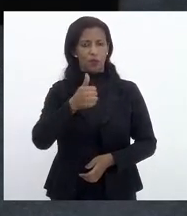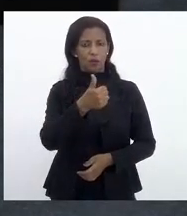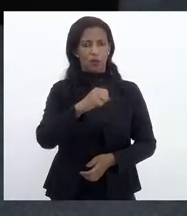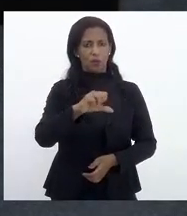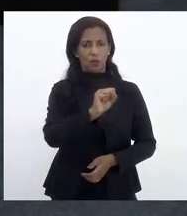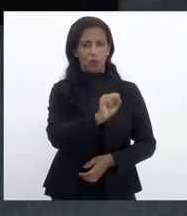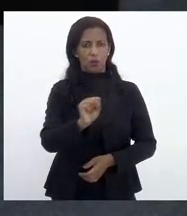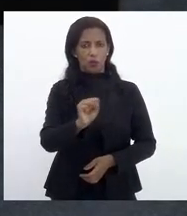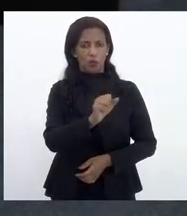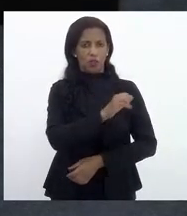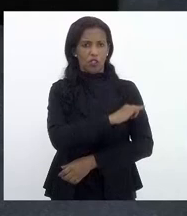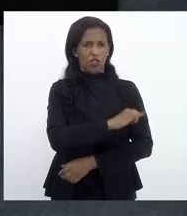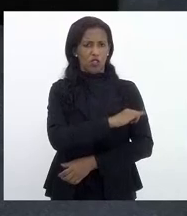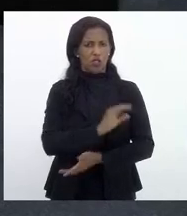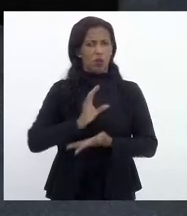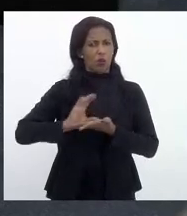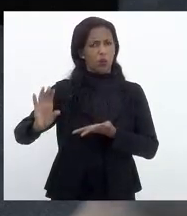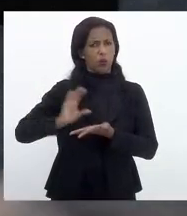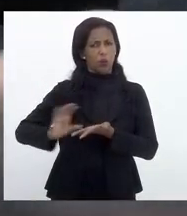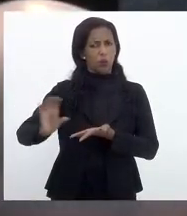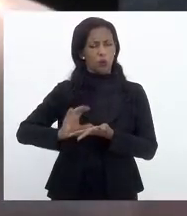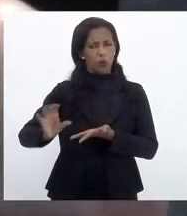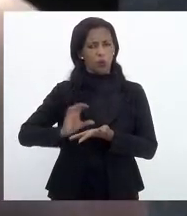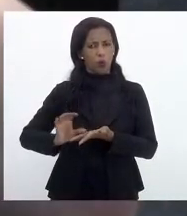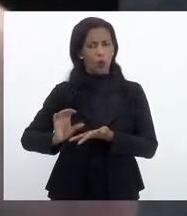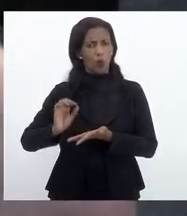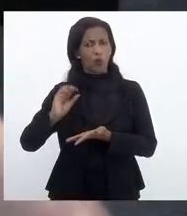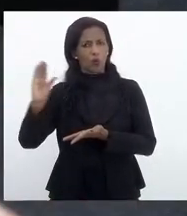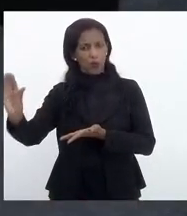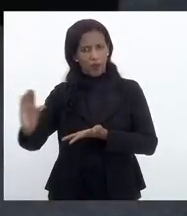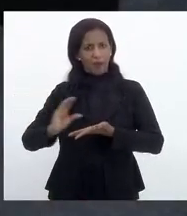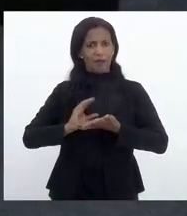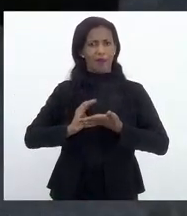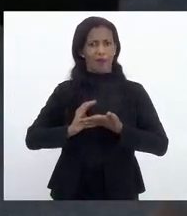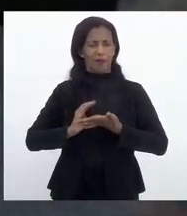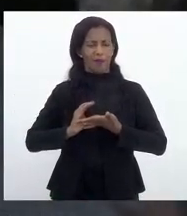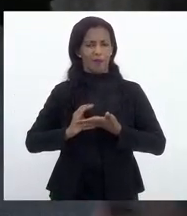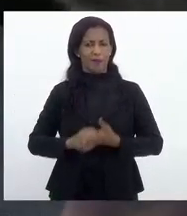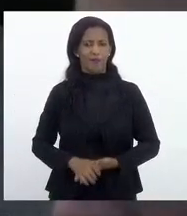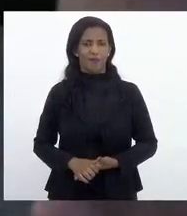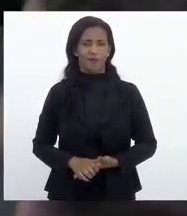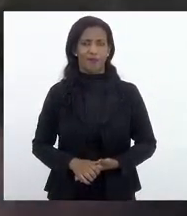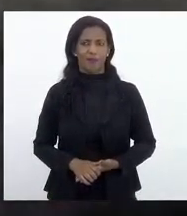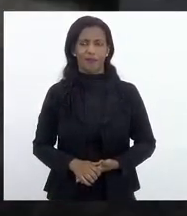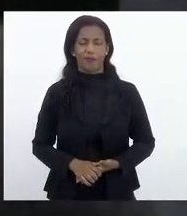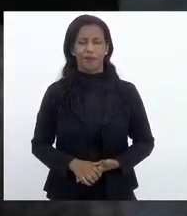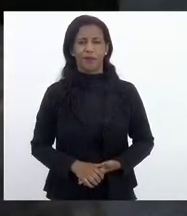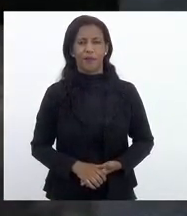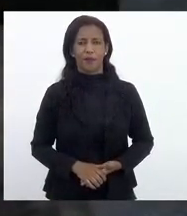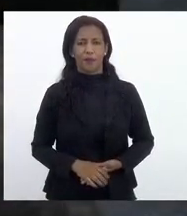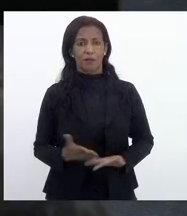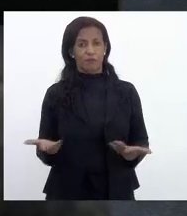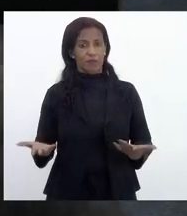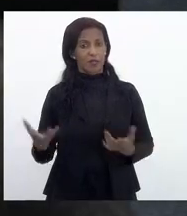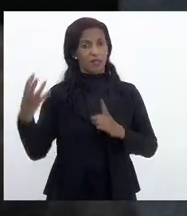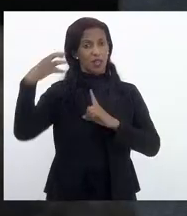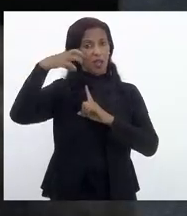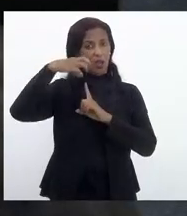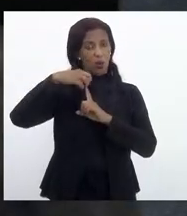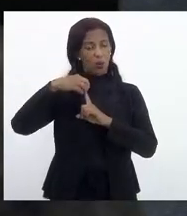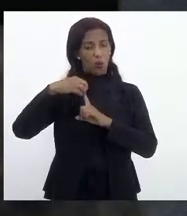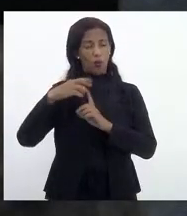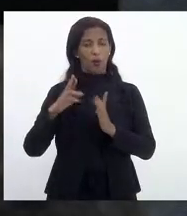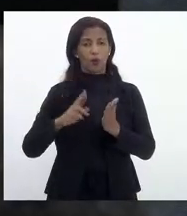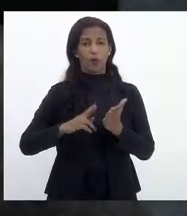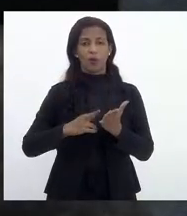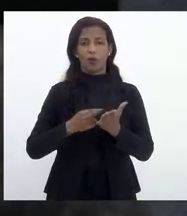38 o Rio de Janeiro da muito mais do que recebe em troca mas dito isso A culpa não é todo